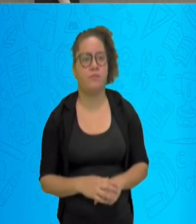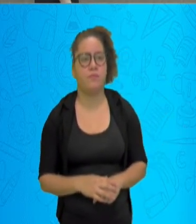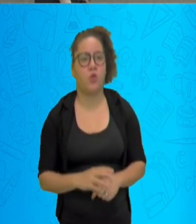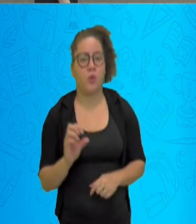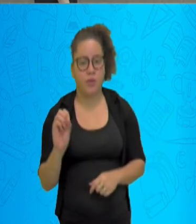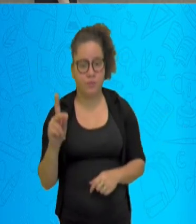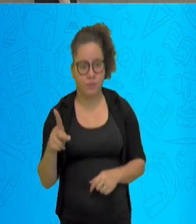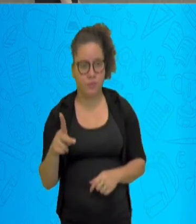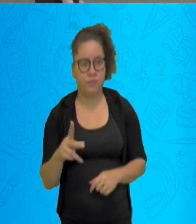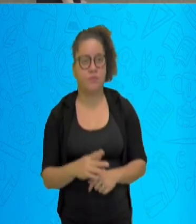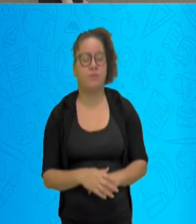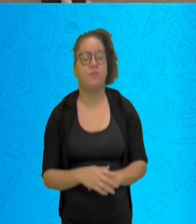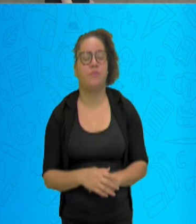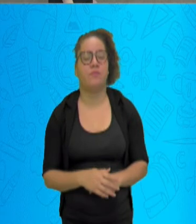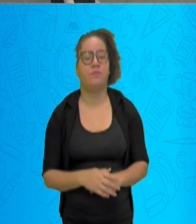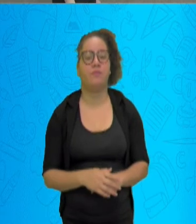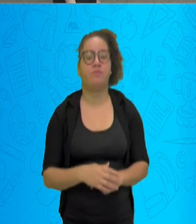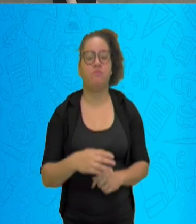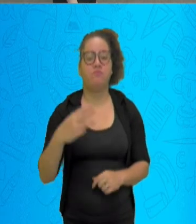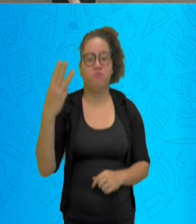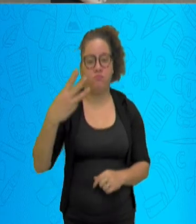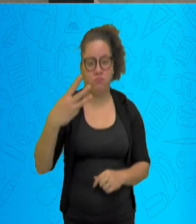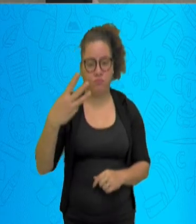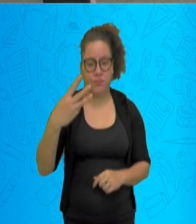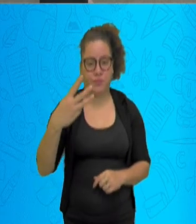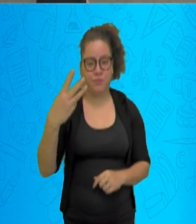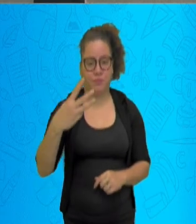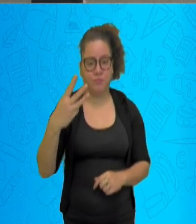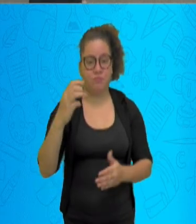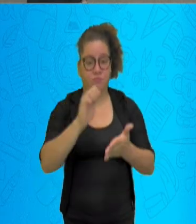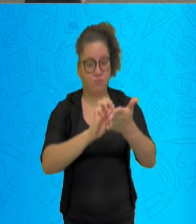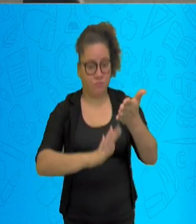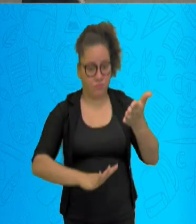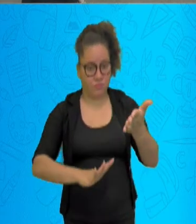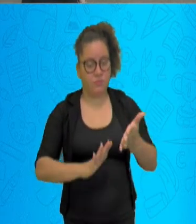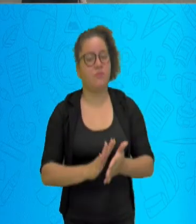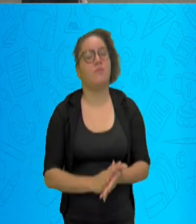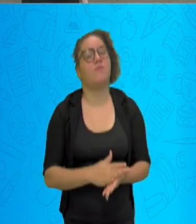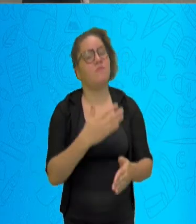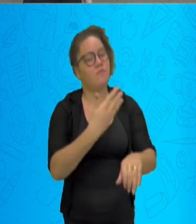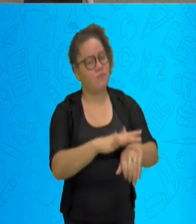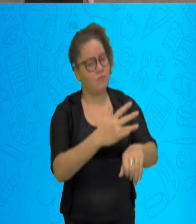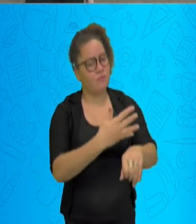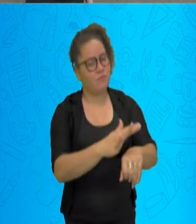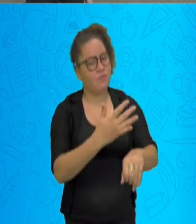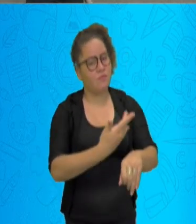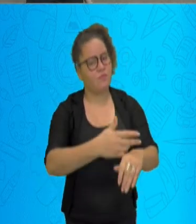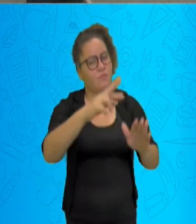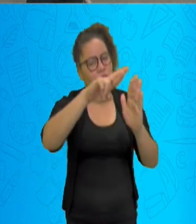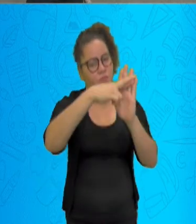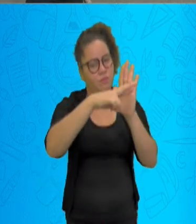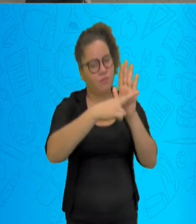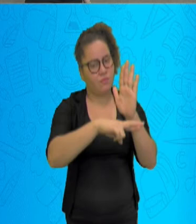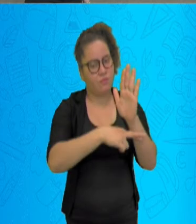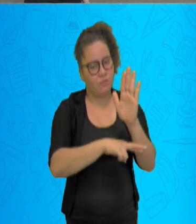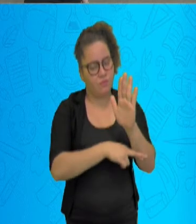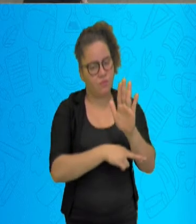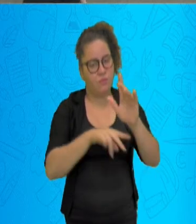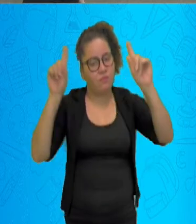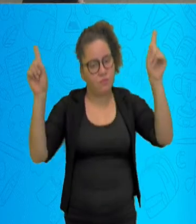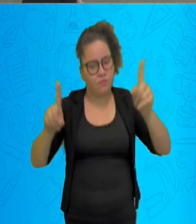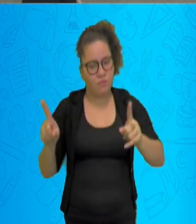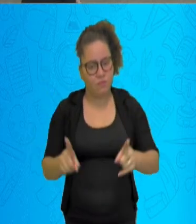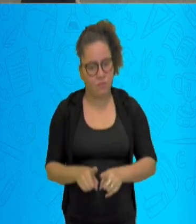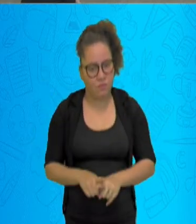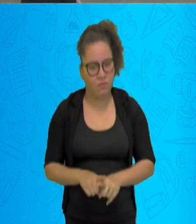ok? Aqui, no exercício 3, nós vamos praticar a regrinha das expressões